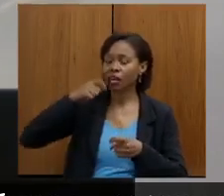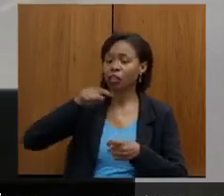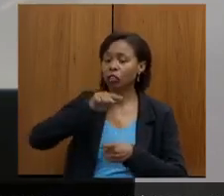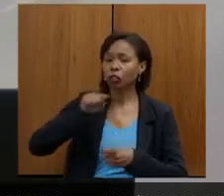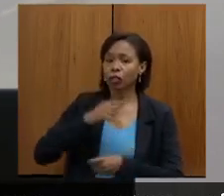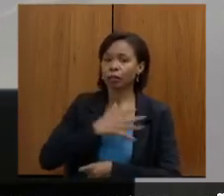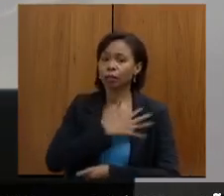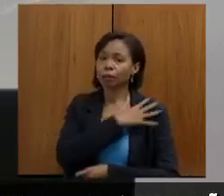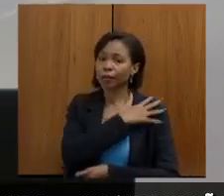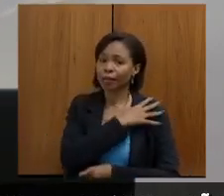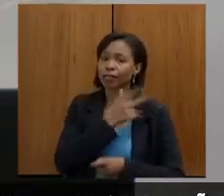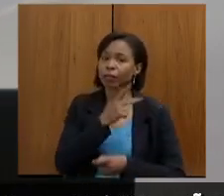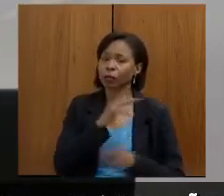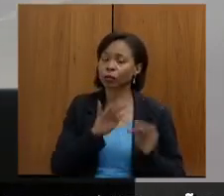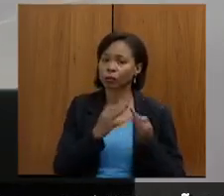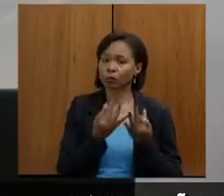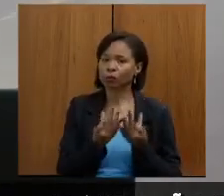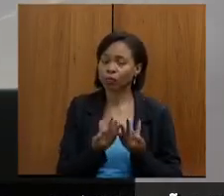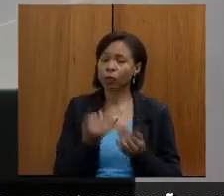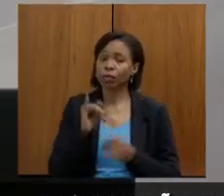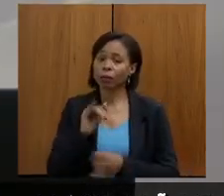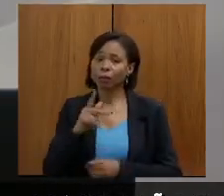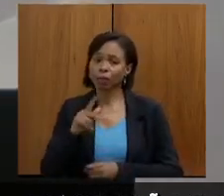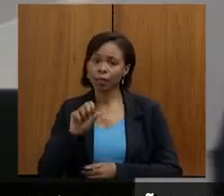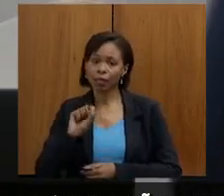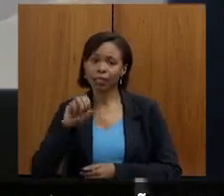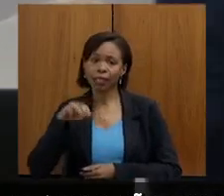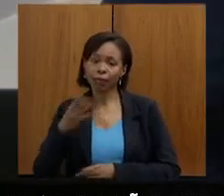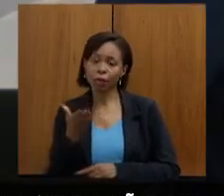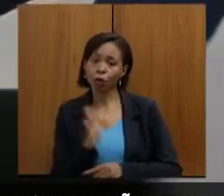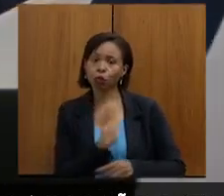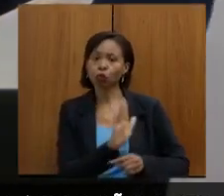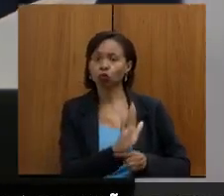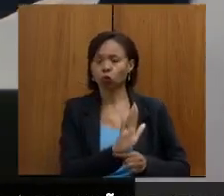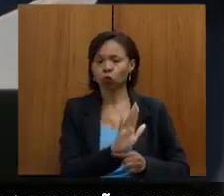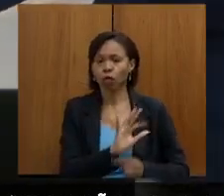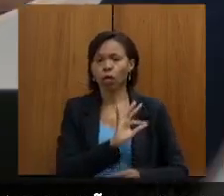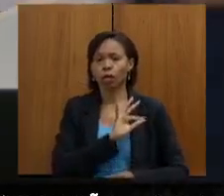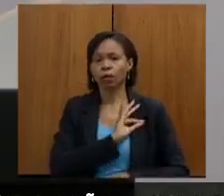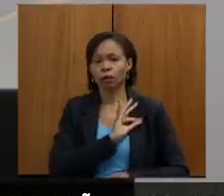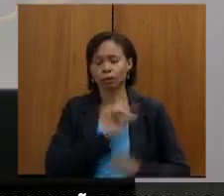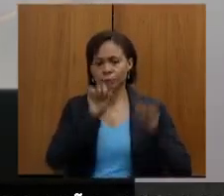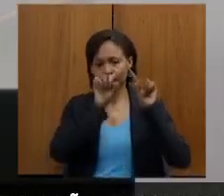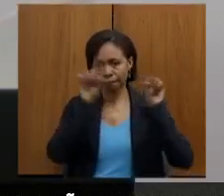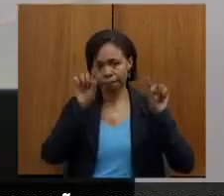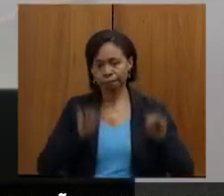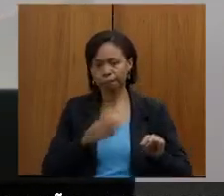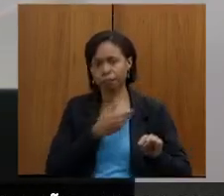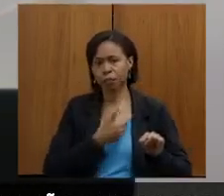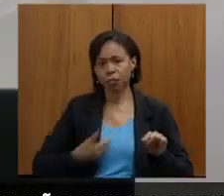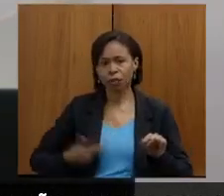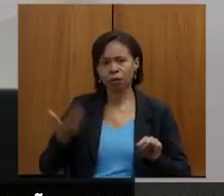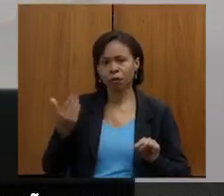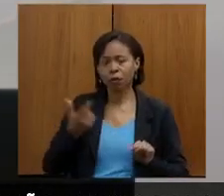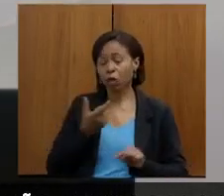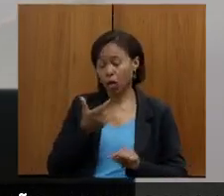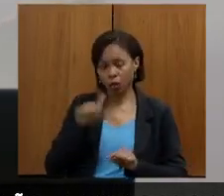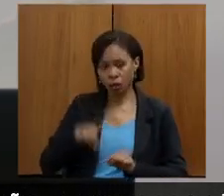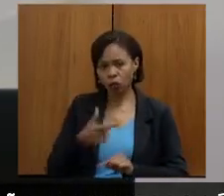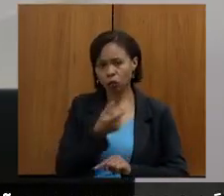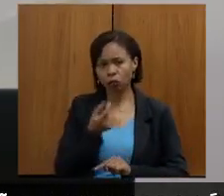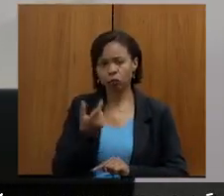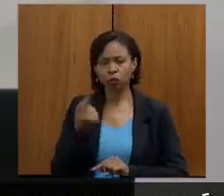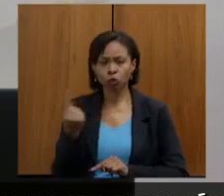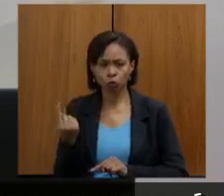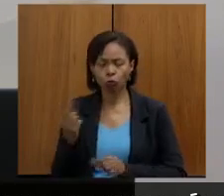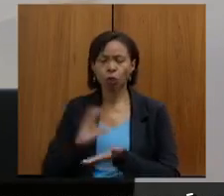militares e seus dependentes considerando que o ipsm a salvaguarda dos Servidores militares estado é só seguir em 2021 orçamento liberado